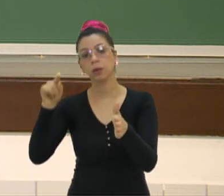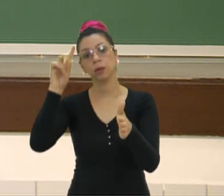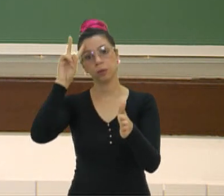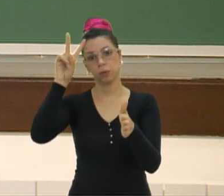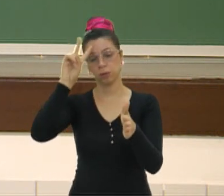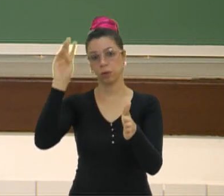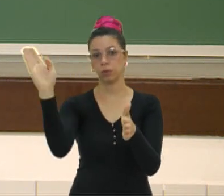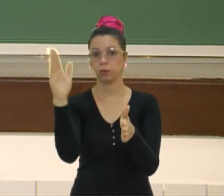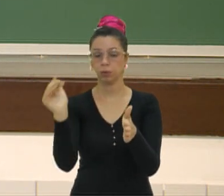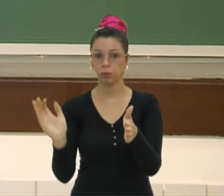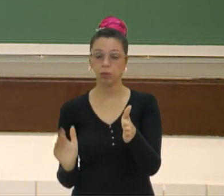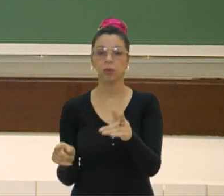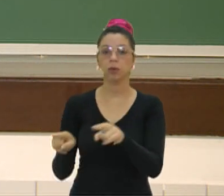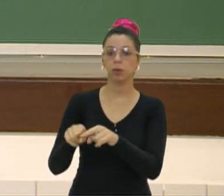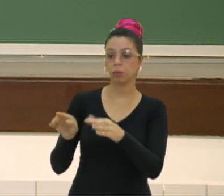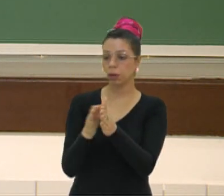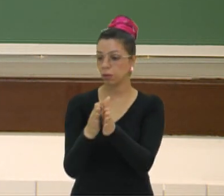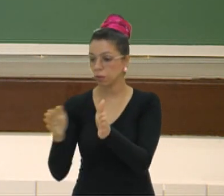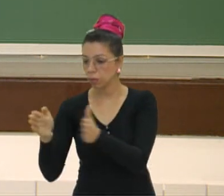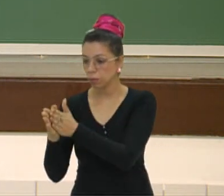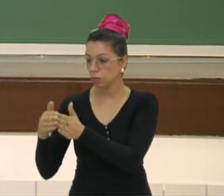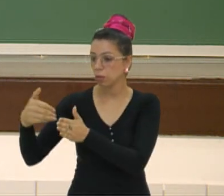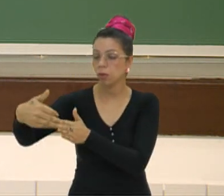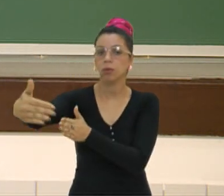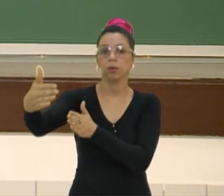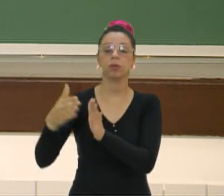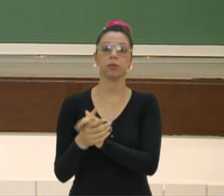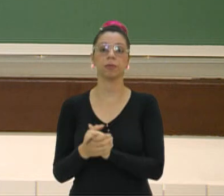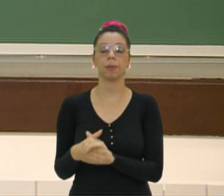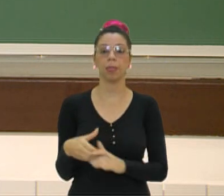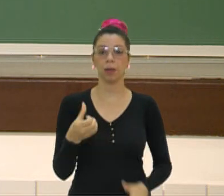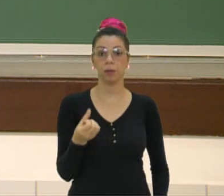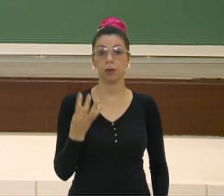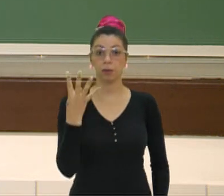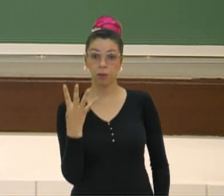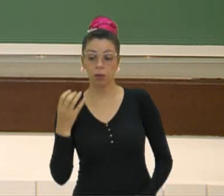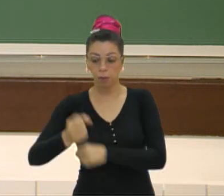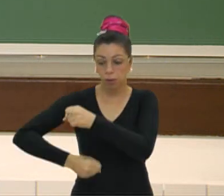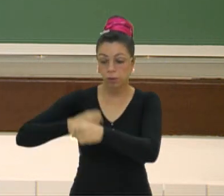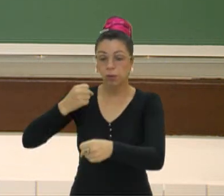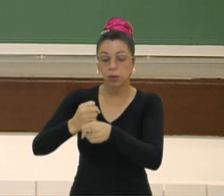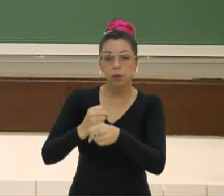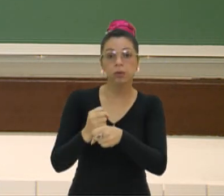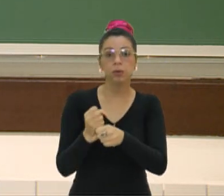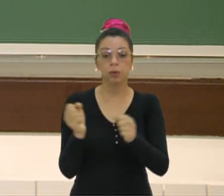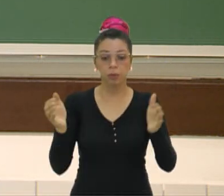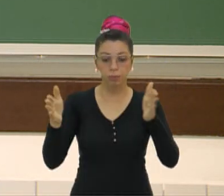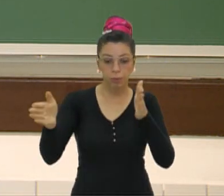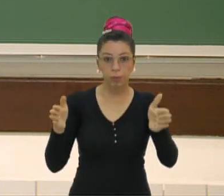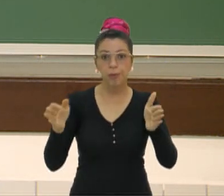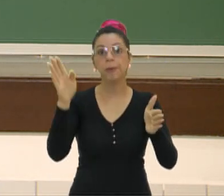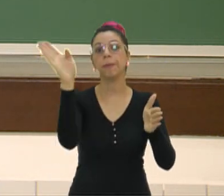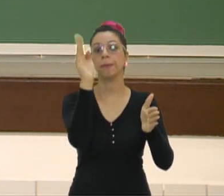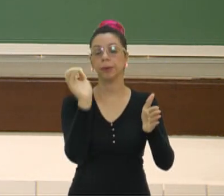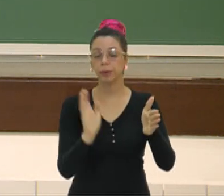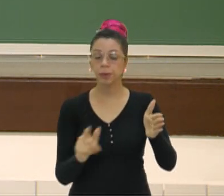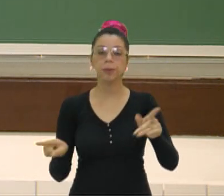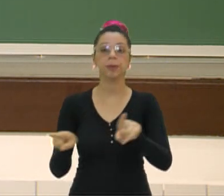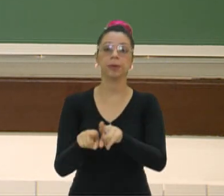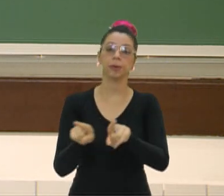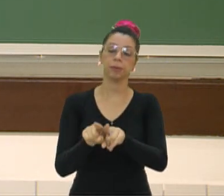aí até os governos militares, quando em 64 o Brasil novamente vive um outro golpe e um